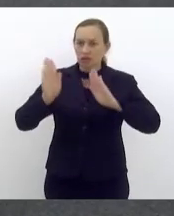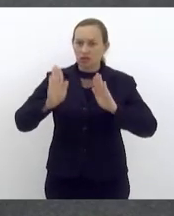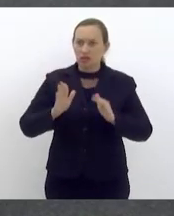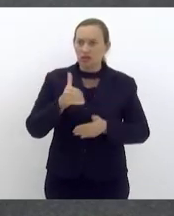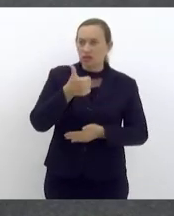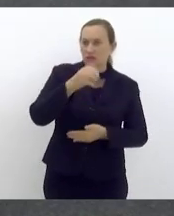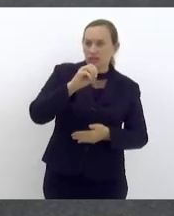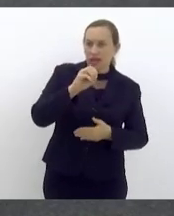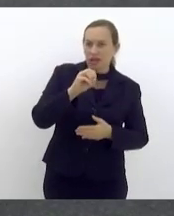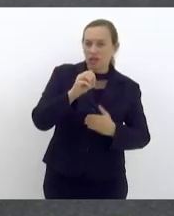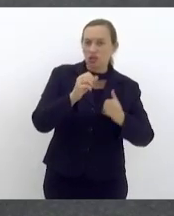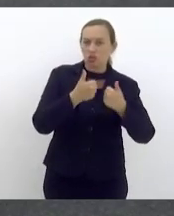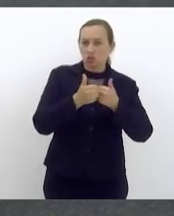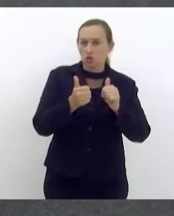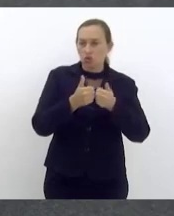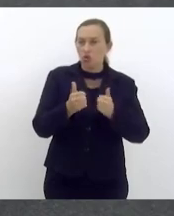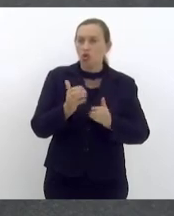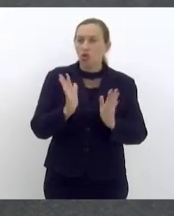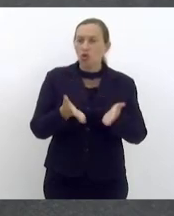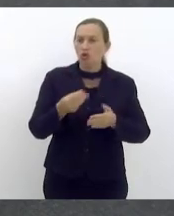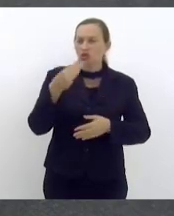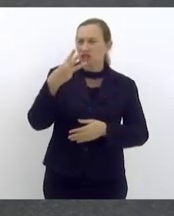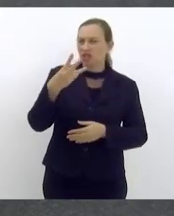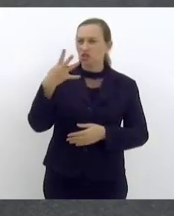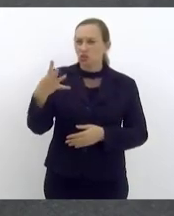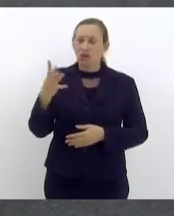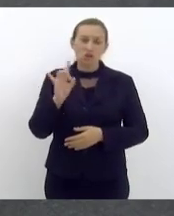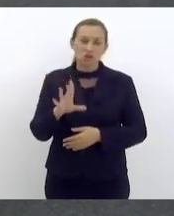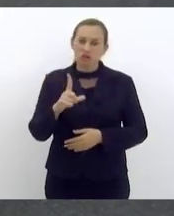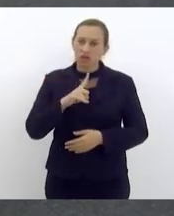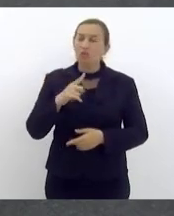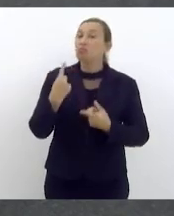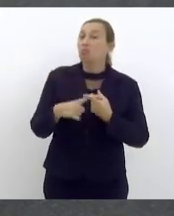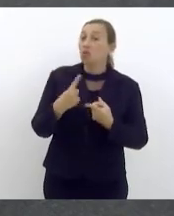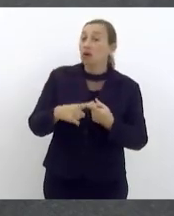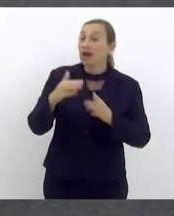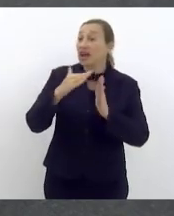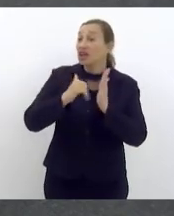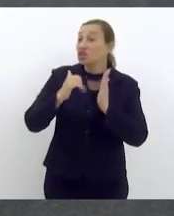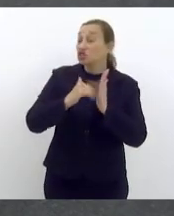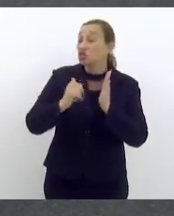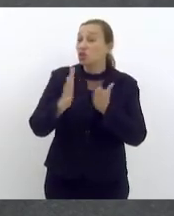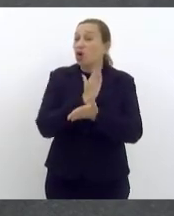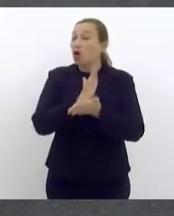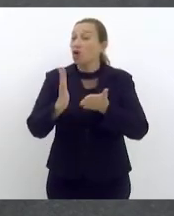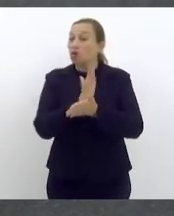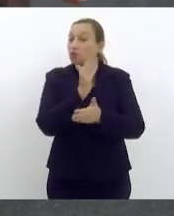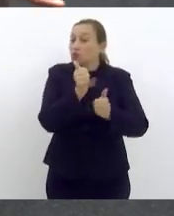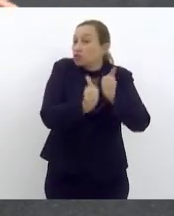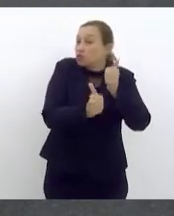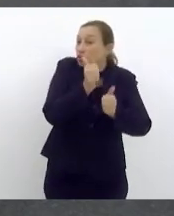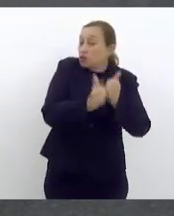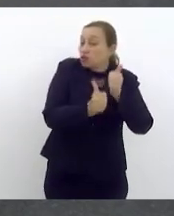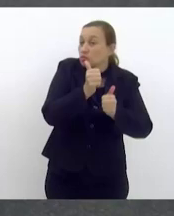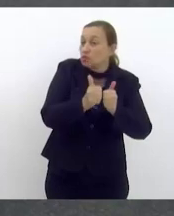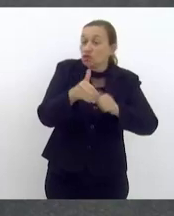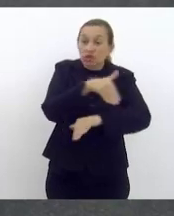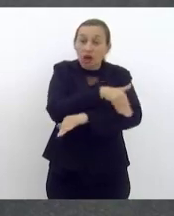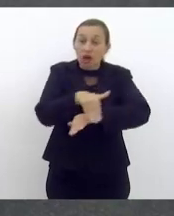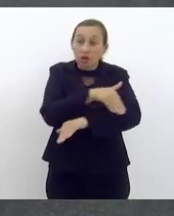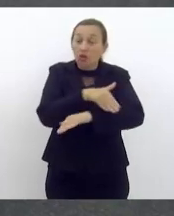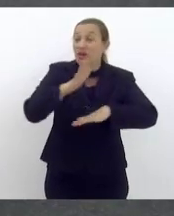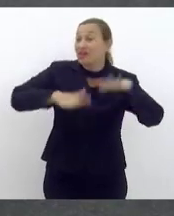de 10 ônibus hoje funciona com três quatro porque porque ela retirou alguns ônibus das ruas